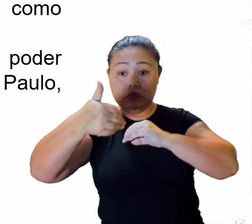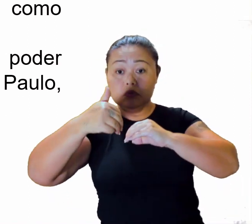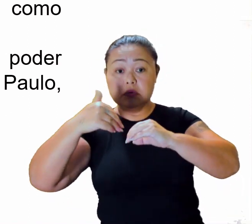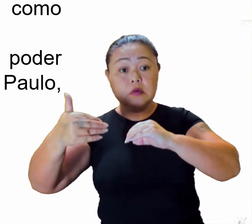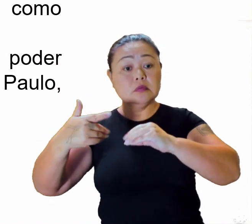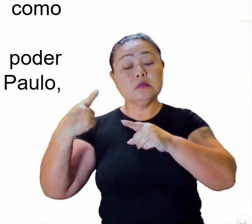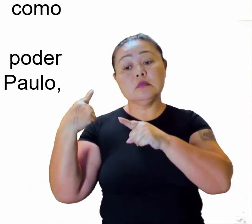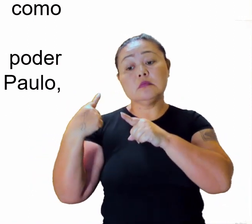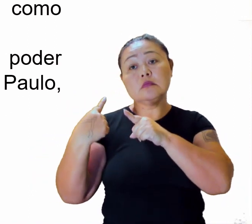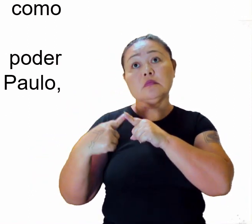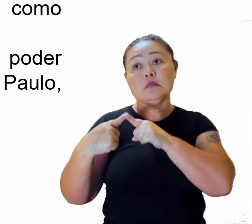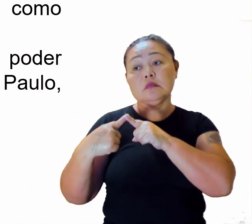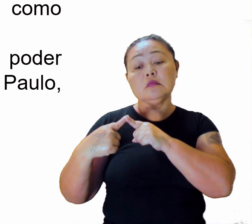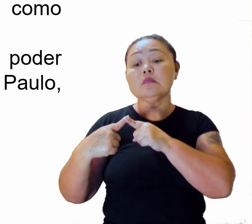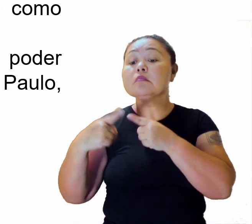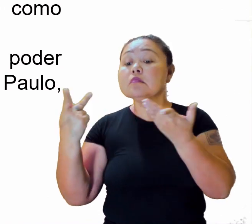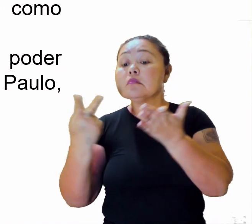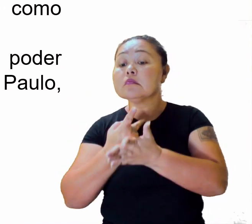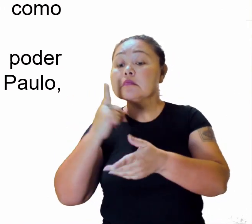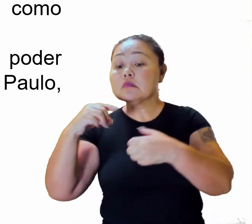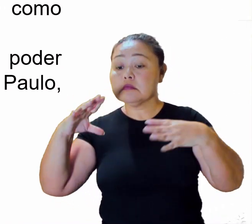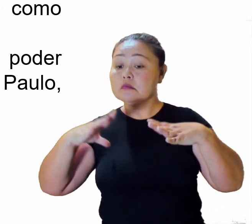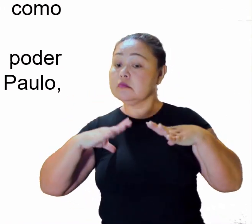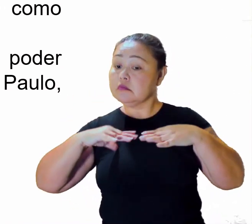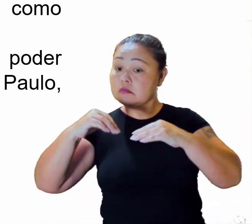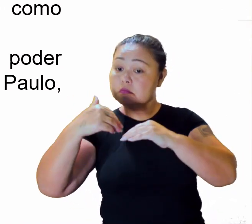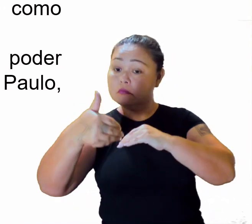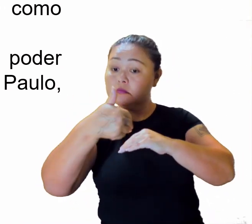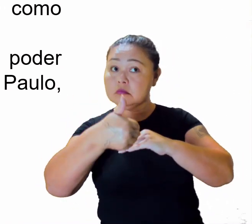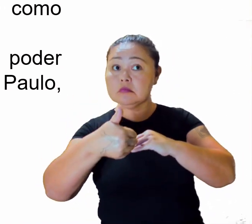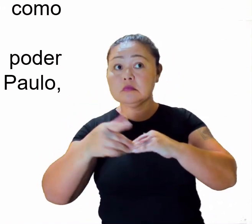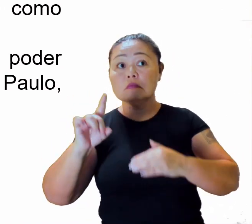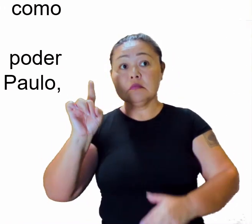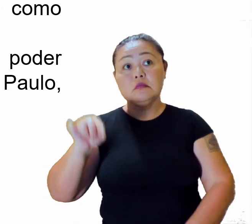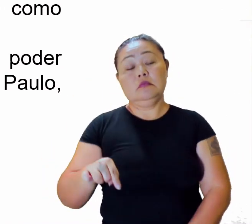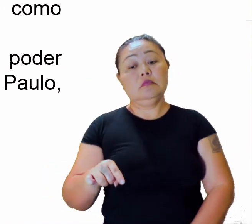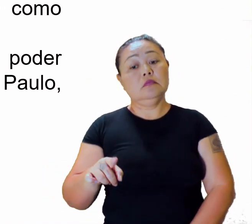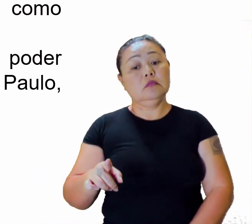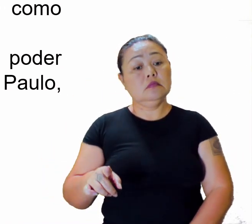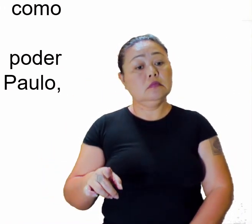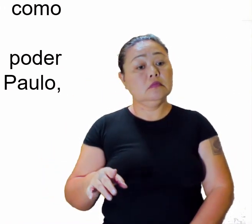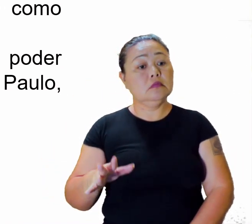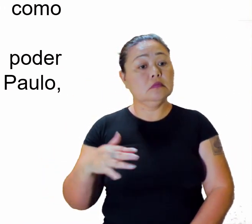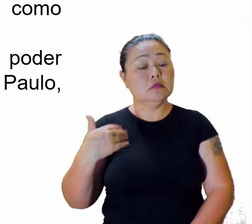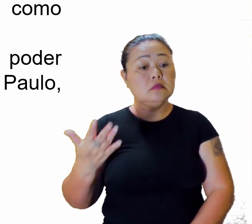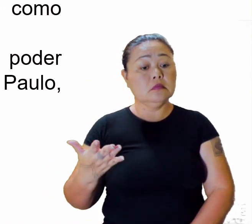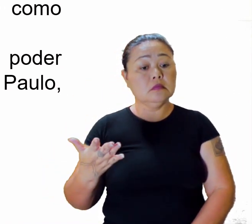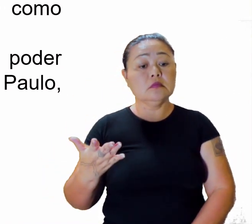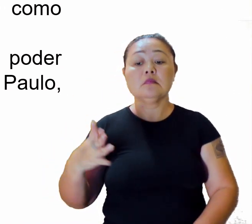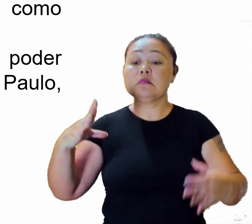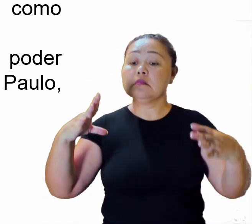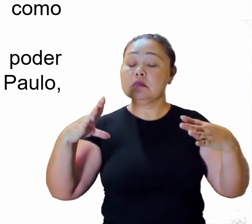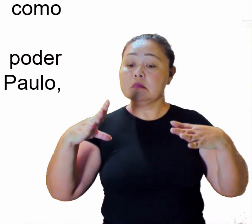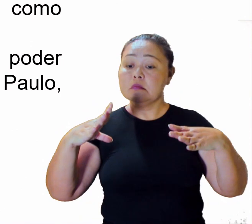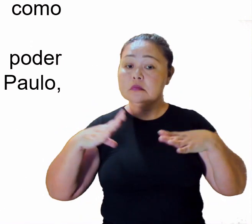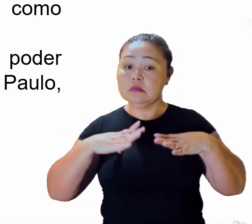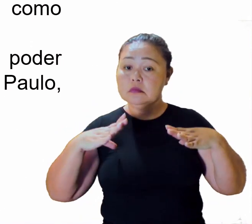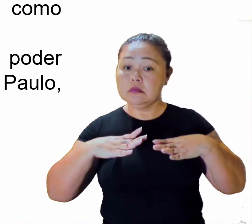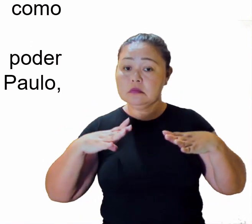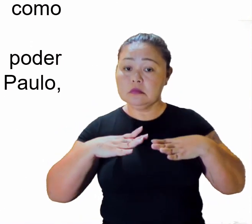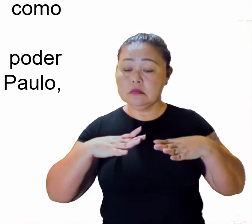Aí ele quer saber que resultou em que essa metropolização. Isso Não é mesmo. isso? Então, olha só, a